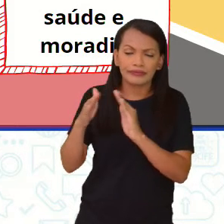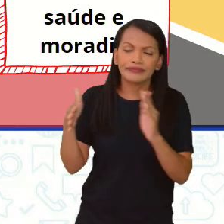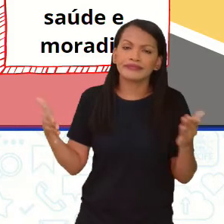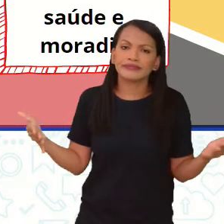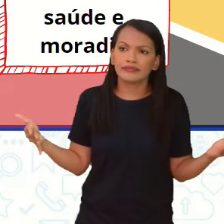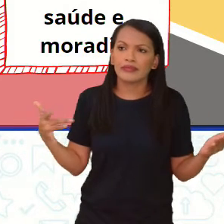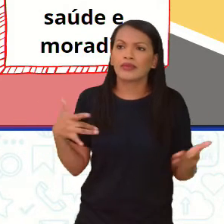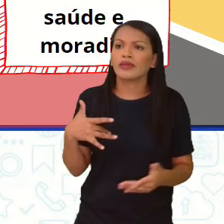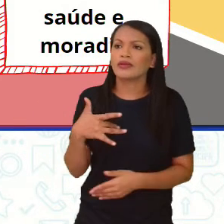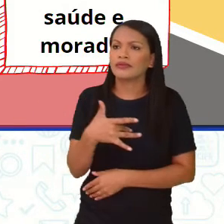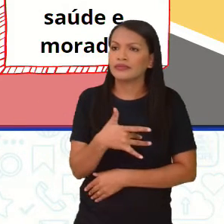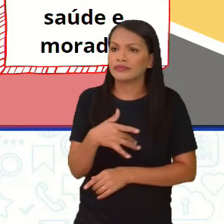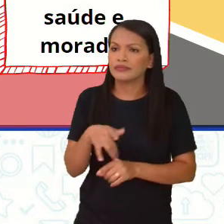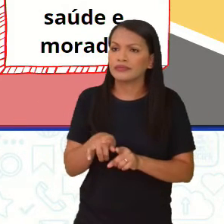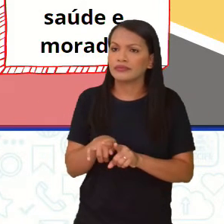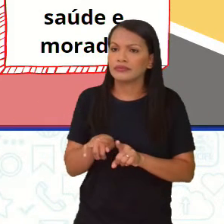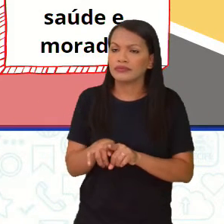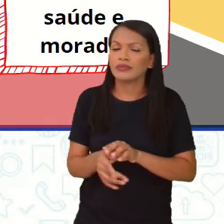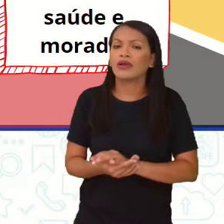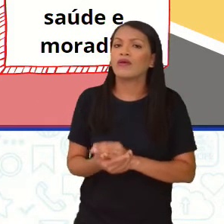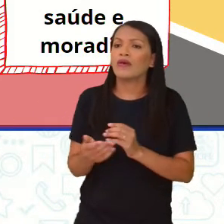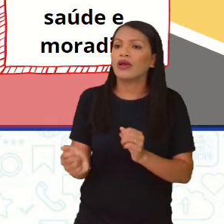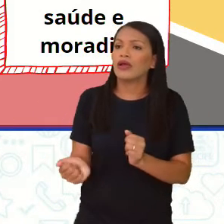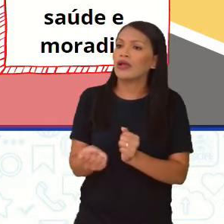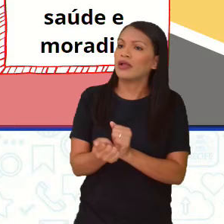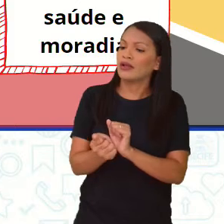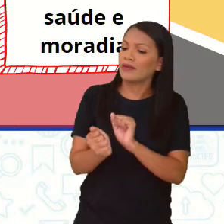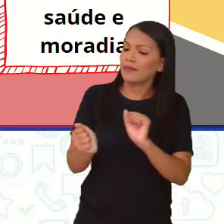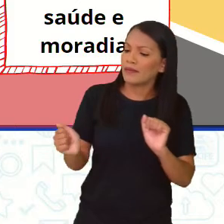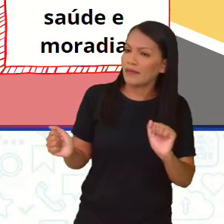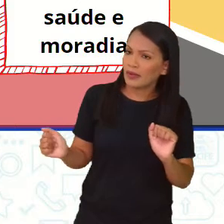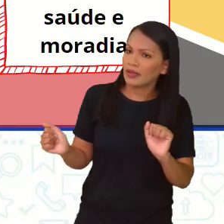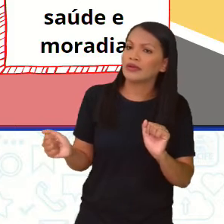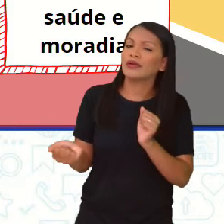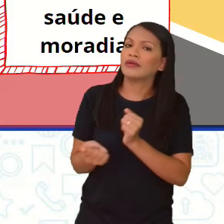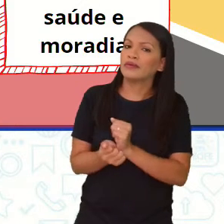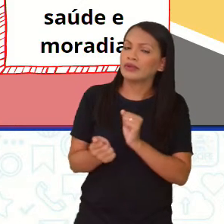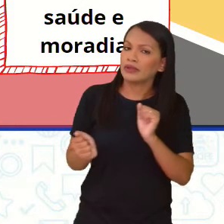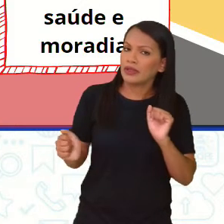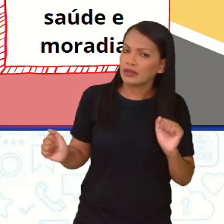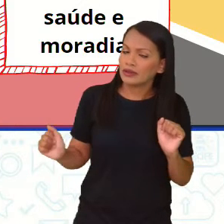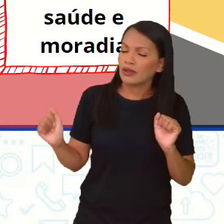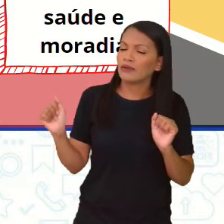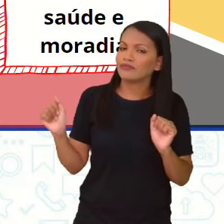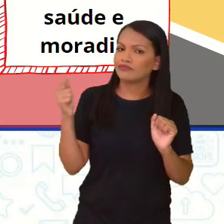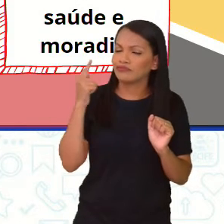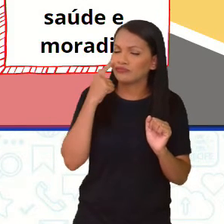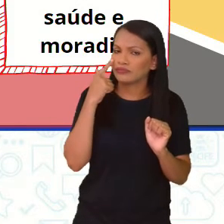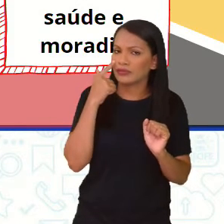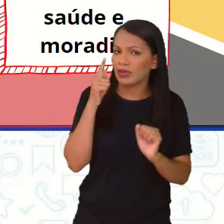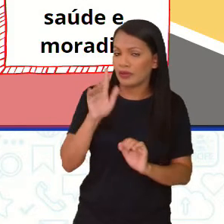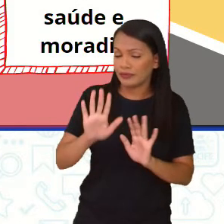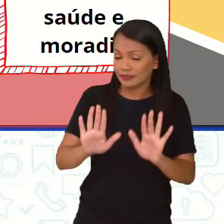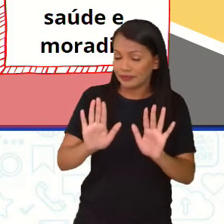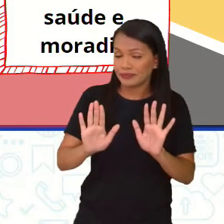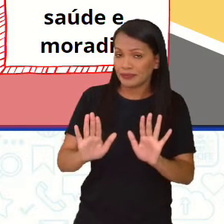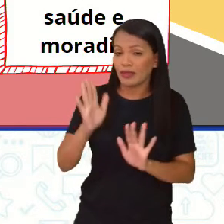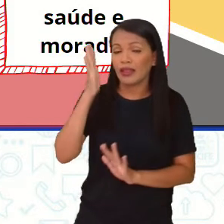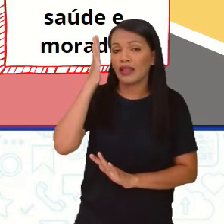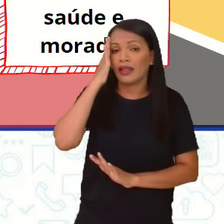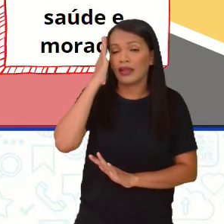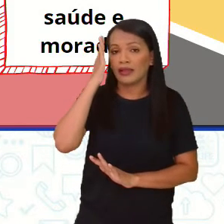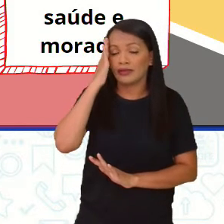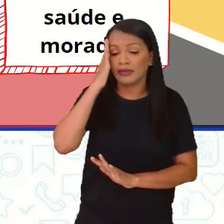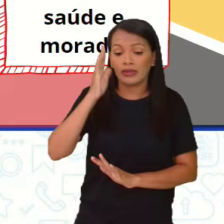a libertação dos escravos, né, em 1888, entendam uma dinâmica. No